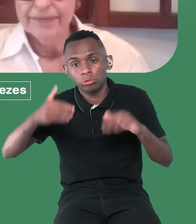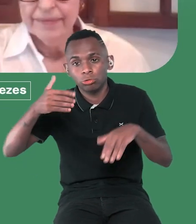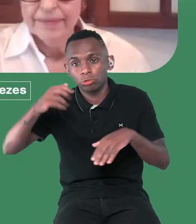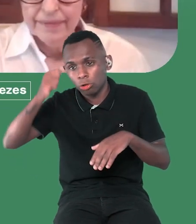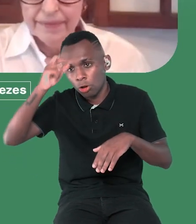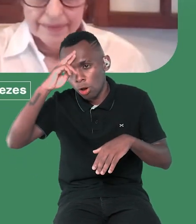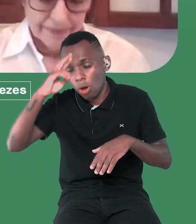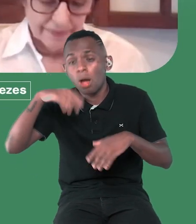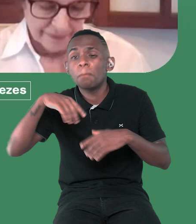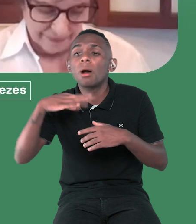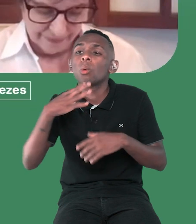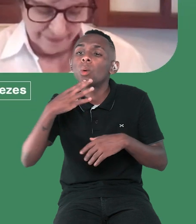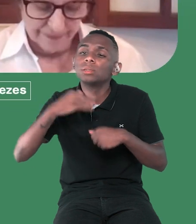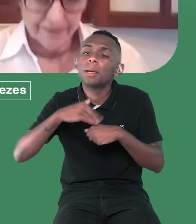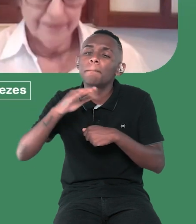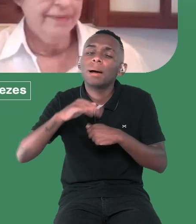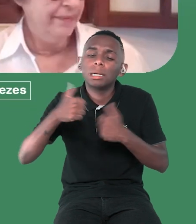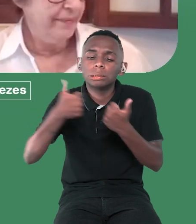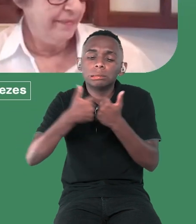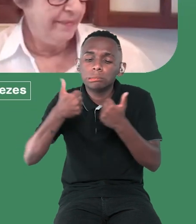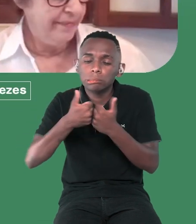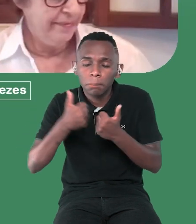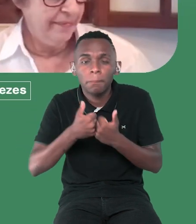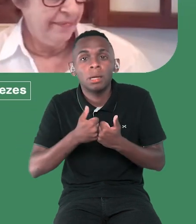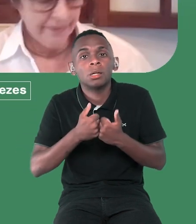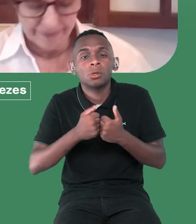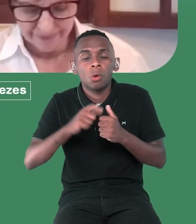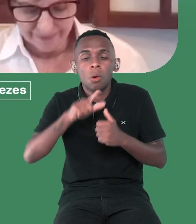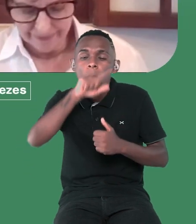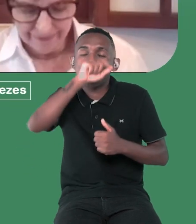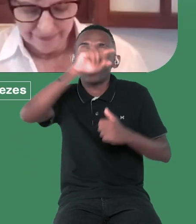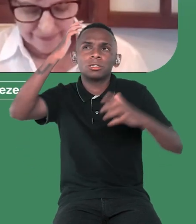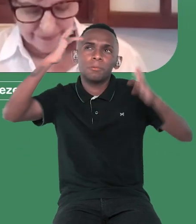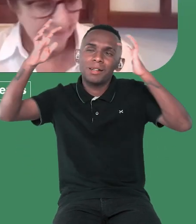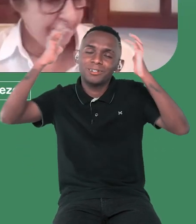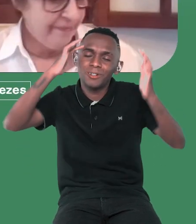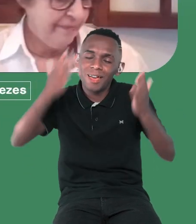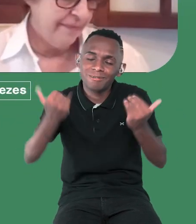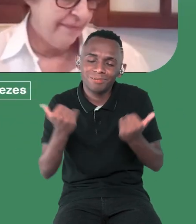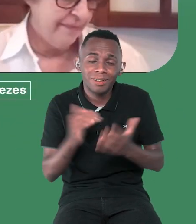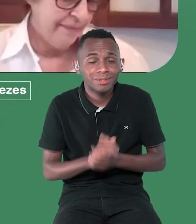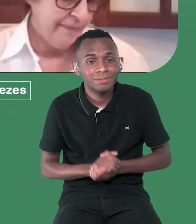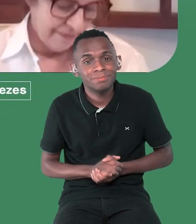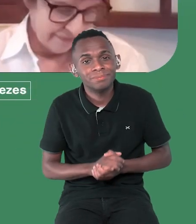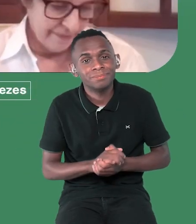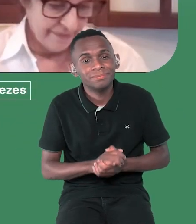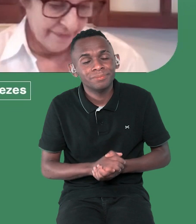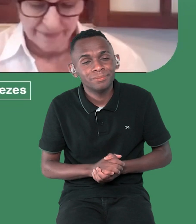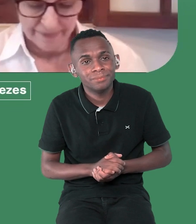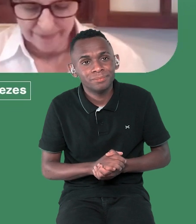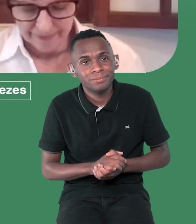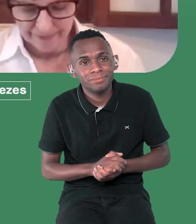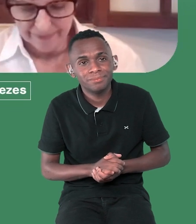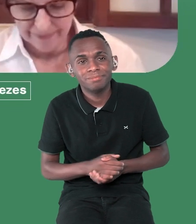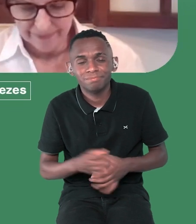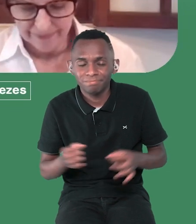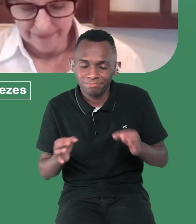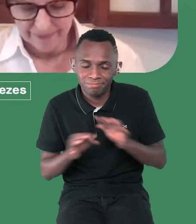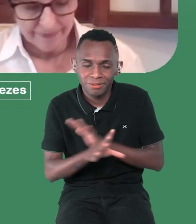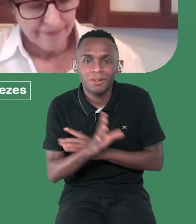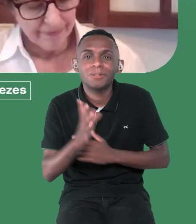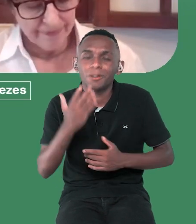livro. Ai, que Então, assim, delícia. isso compensa, né, Thaís? Isso é uma coisa maravilhosa, mais do que